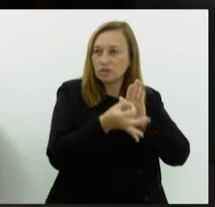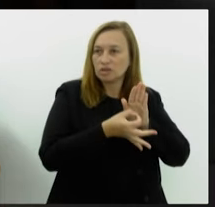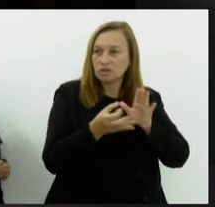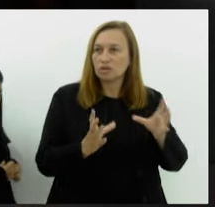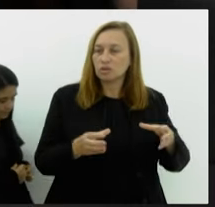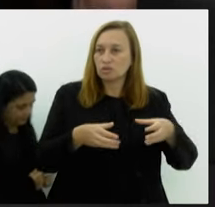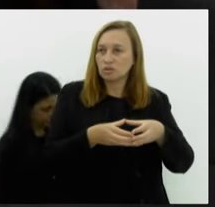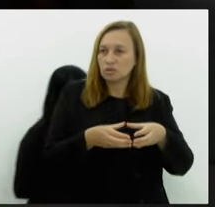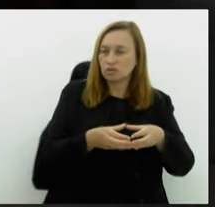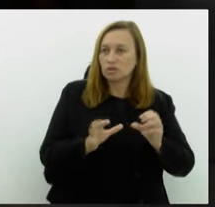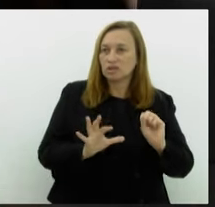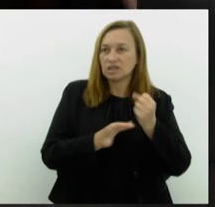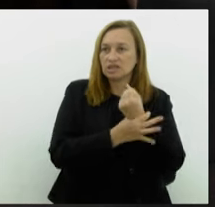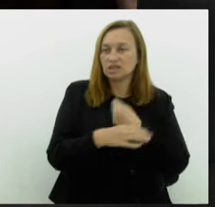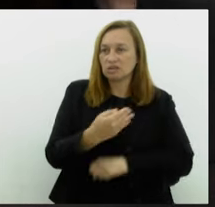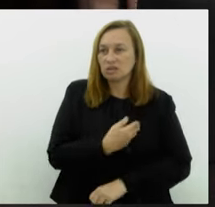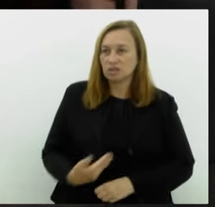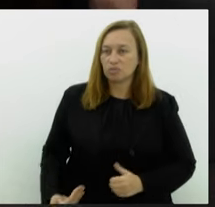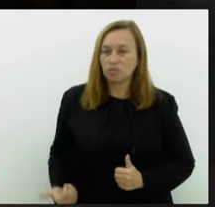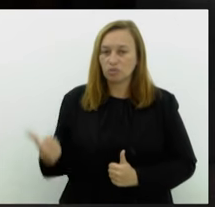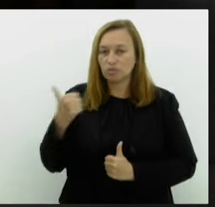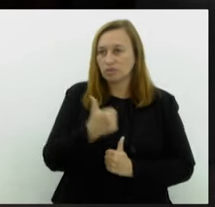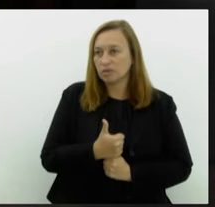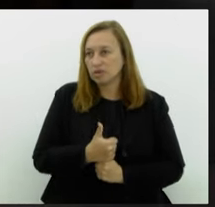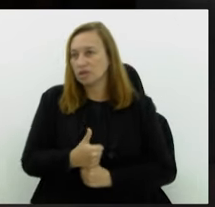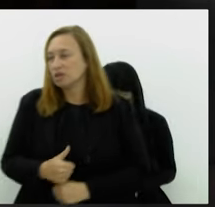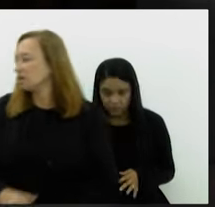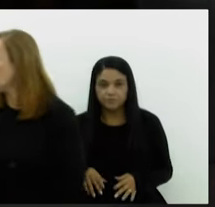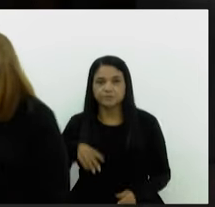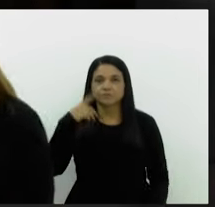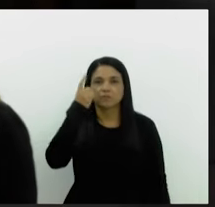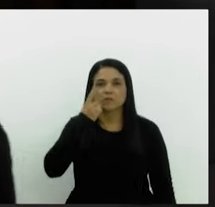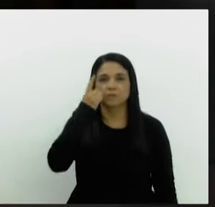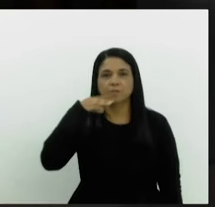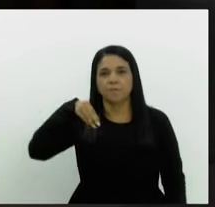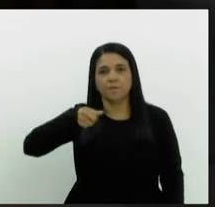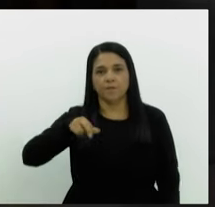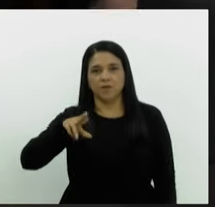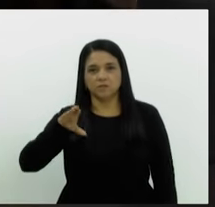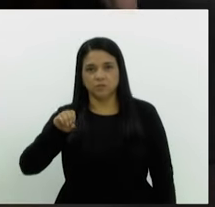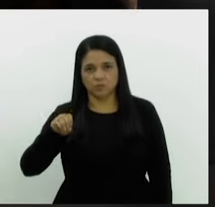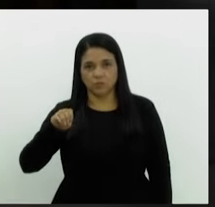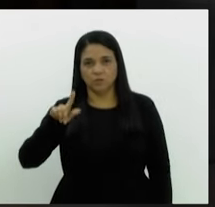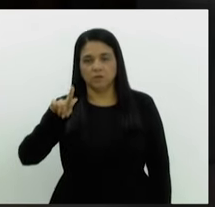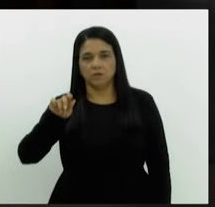pela Comissão de Segurança Pública, deputado Márcio Gualberto.